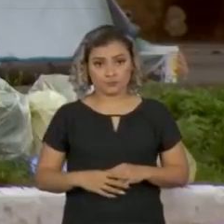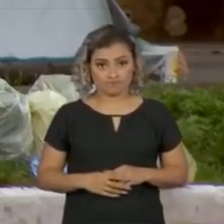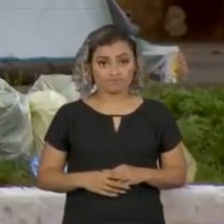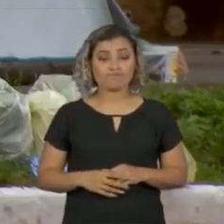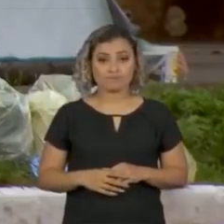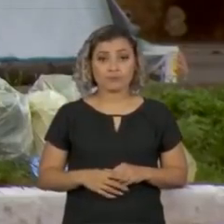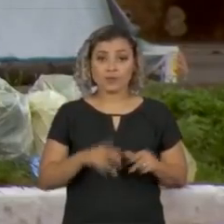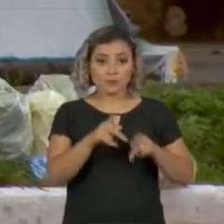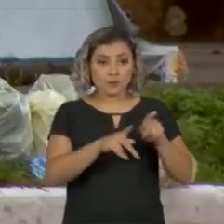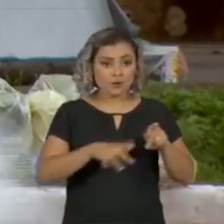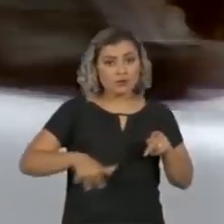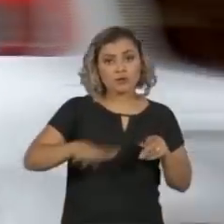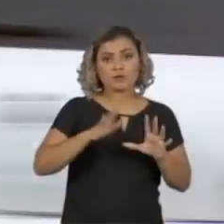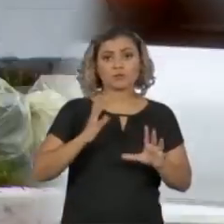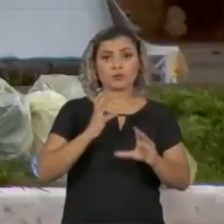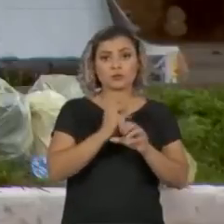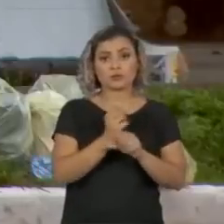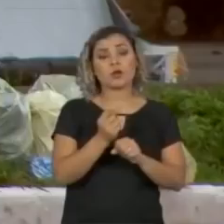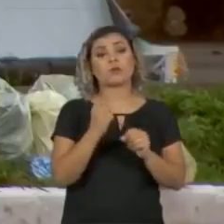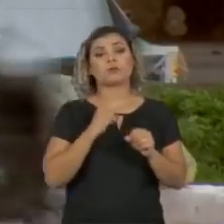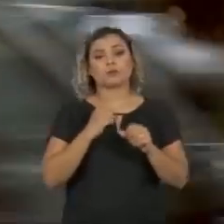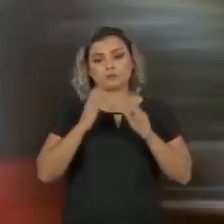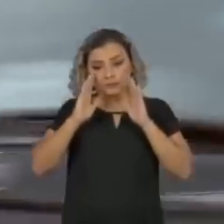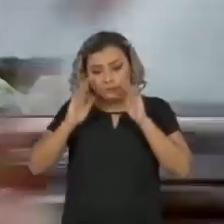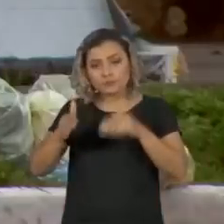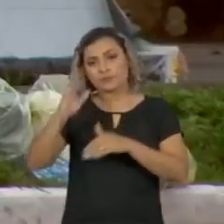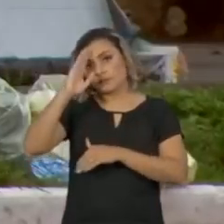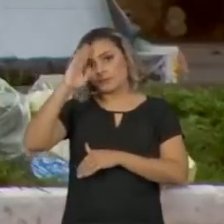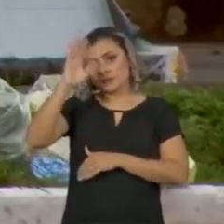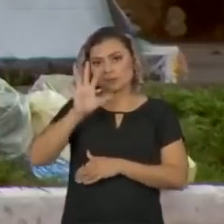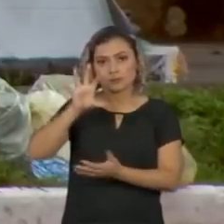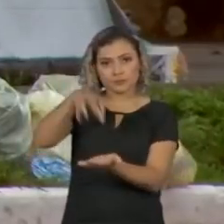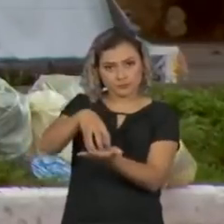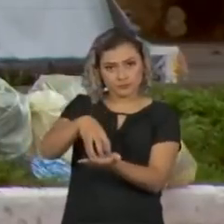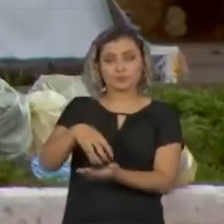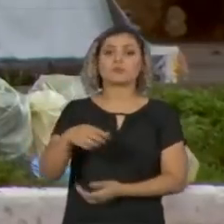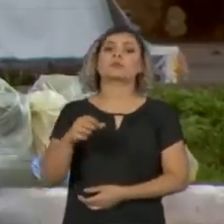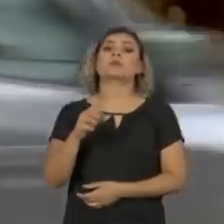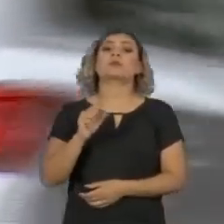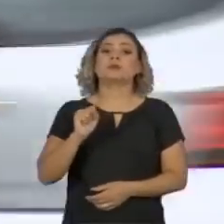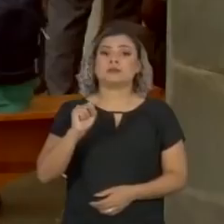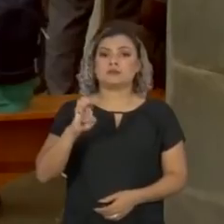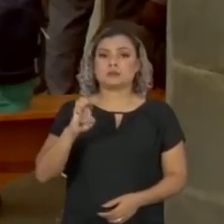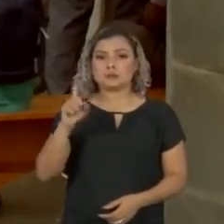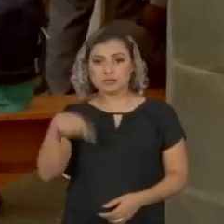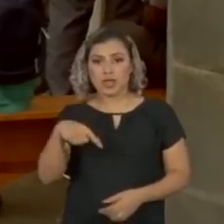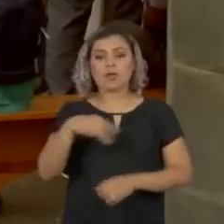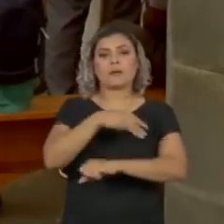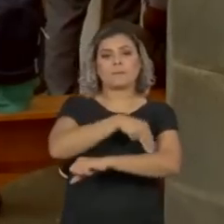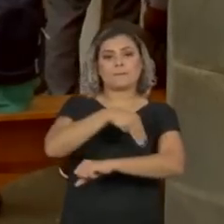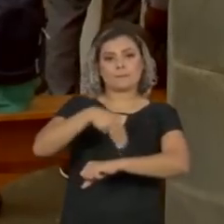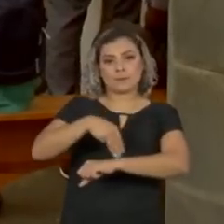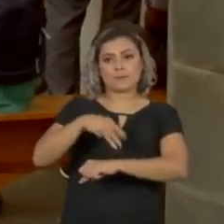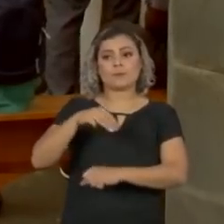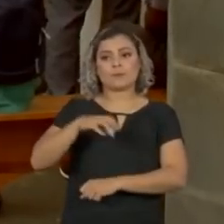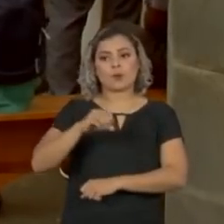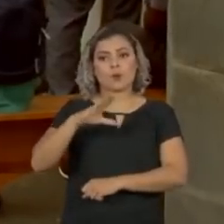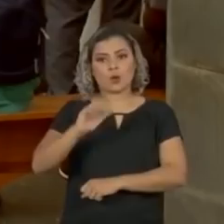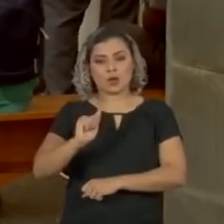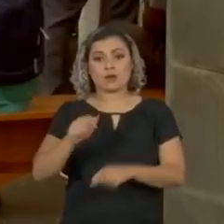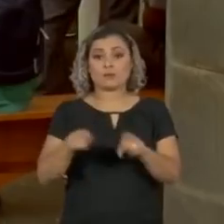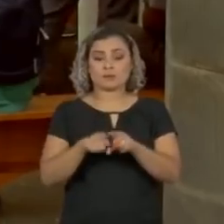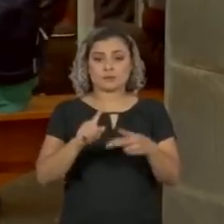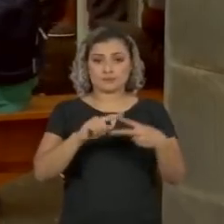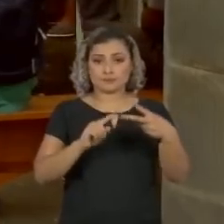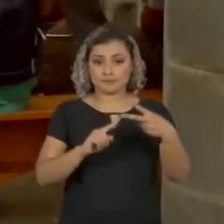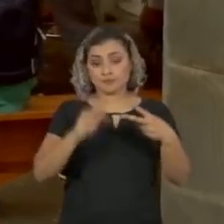Essa população está concentrada em 2 principais regiões da cidade, Sé e Moca. Os dados foram divulgados hoje e